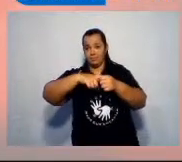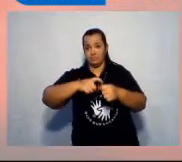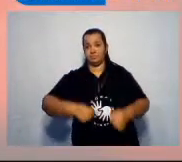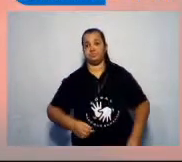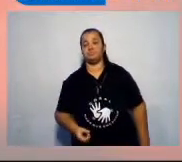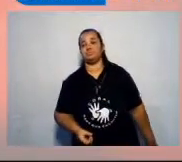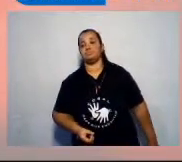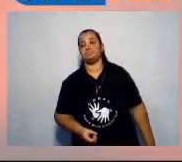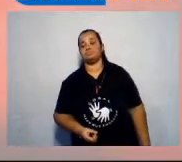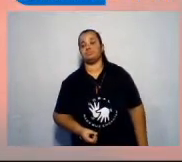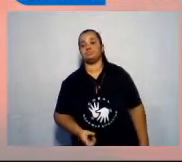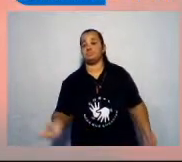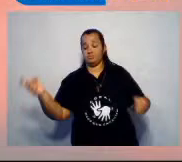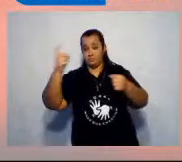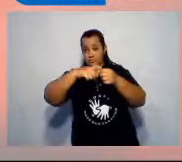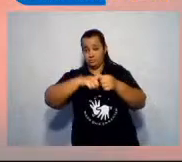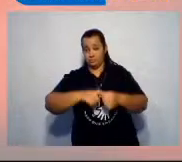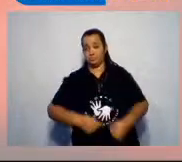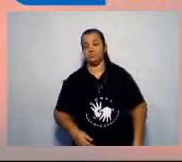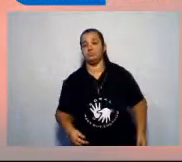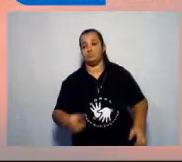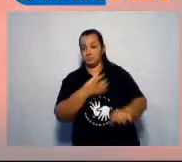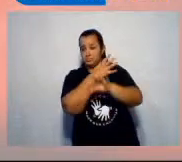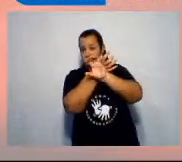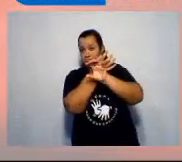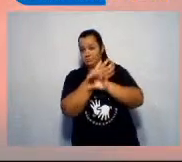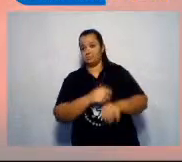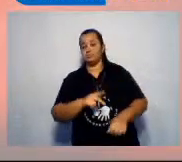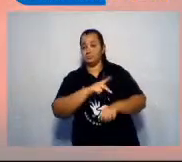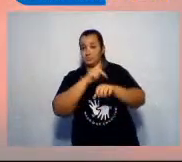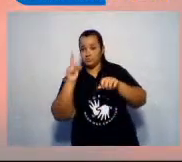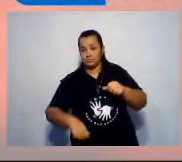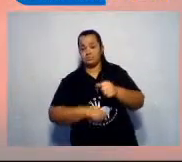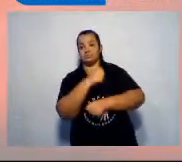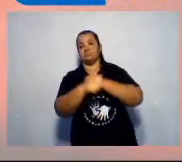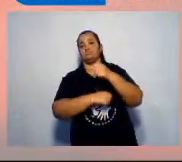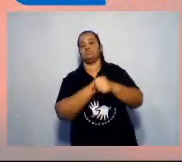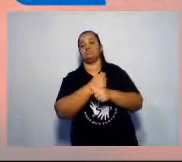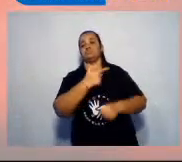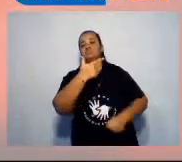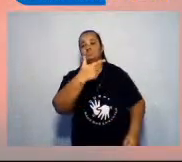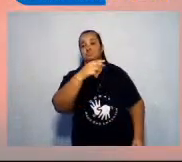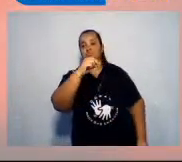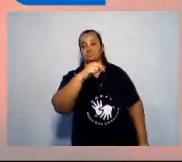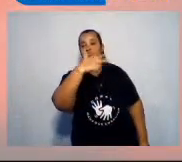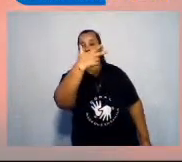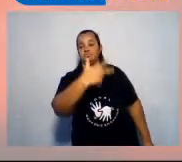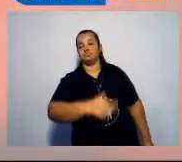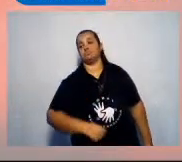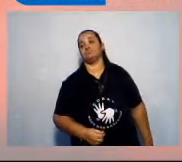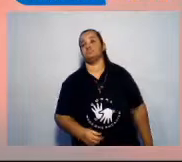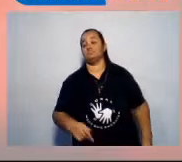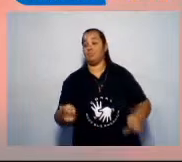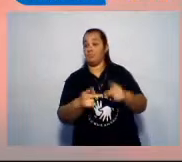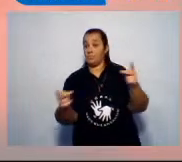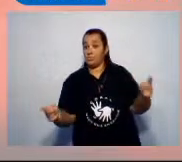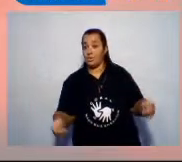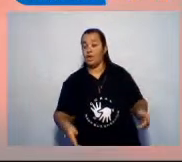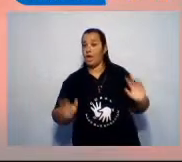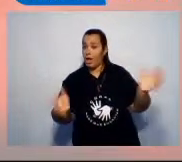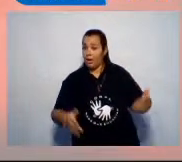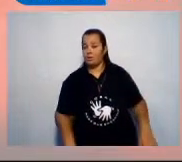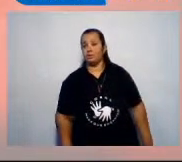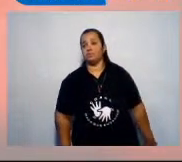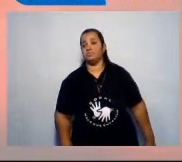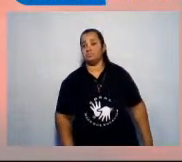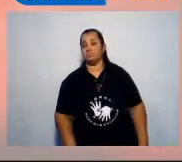Por aqui. Muito bem, de volta por aqui, live. Piracaia 203 anos, live show. Tem prêmios de montão, participa. Mas agora é hora